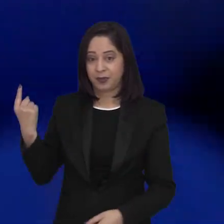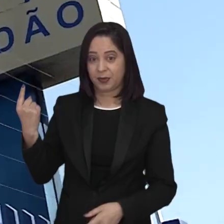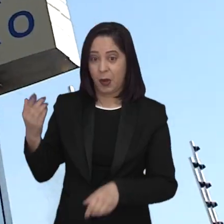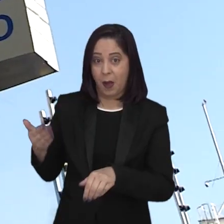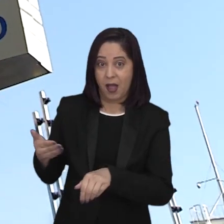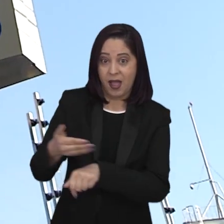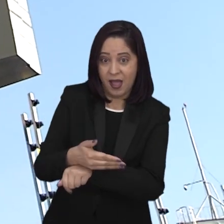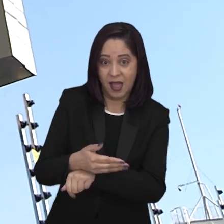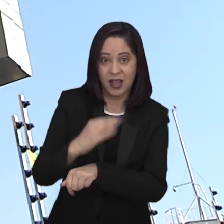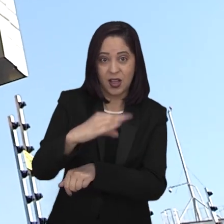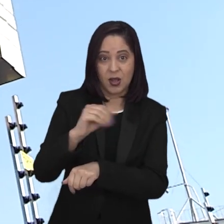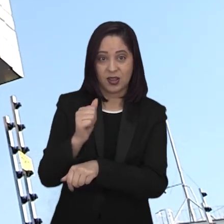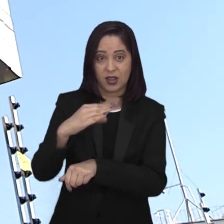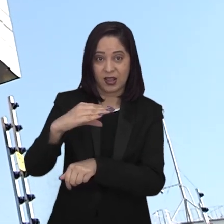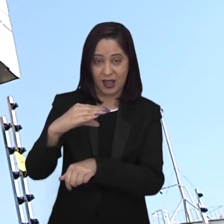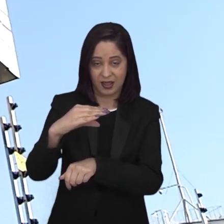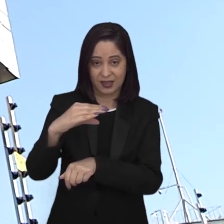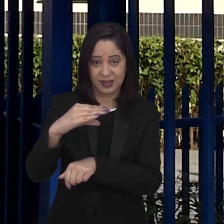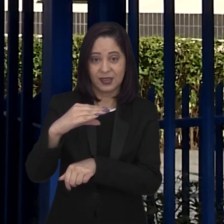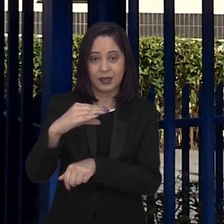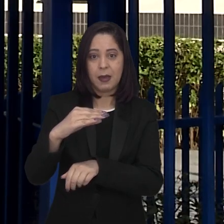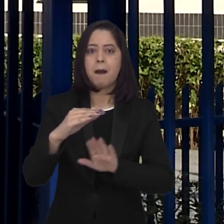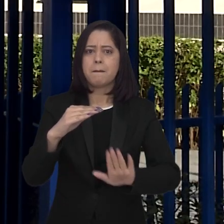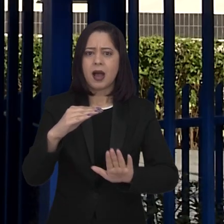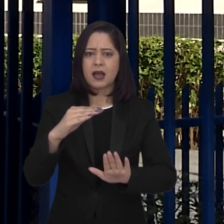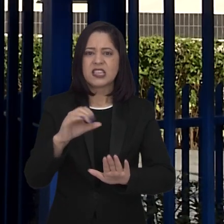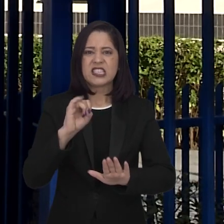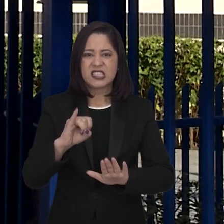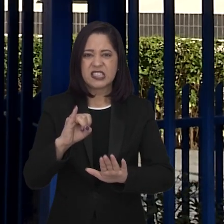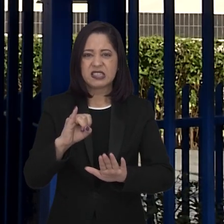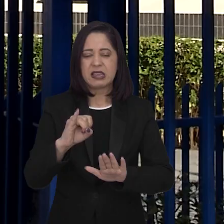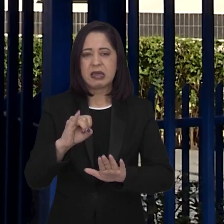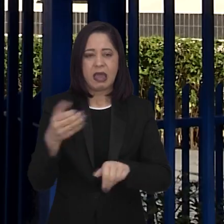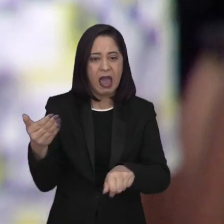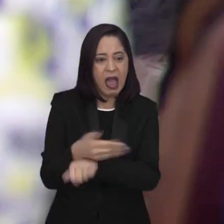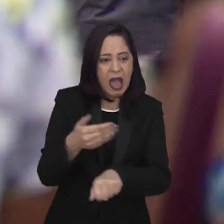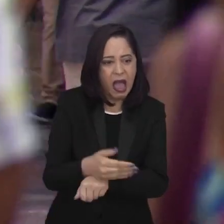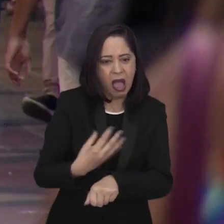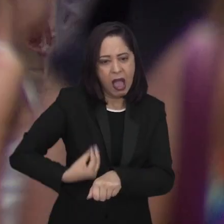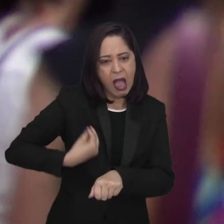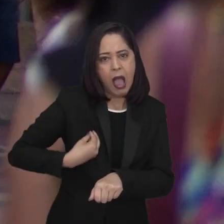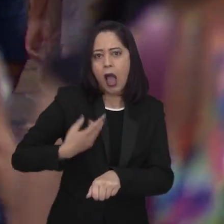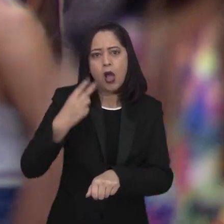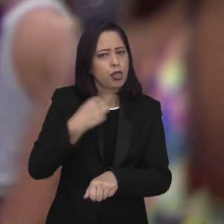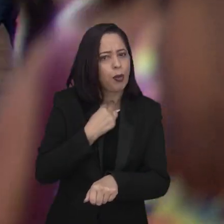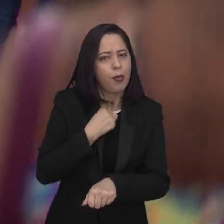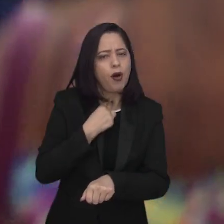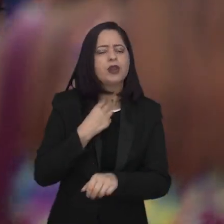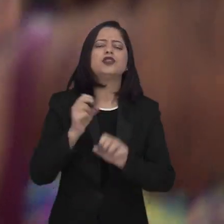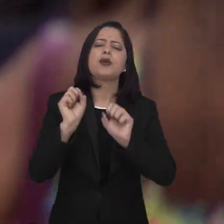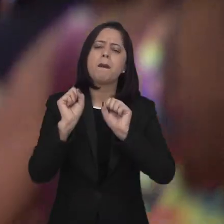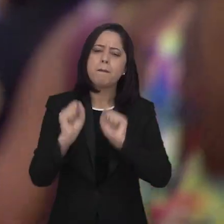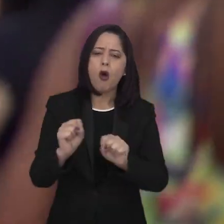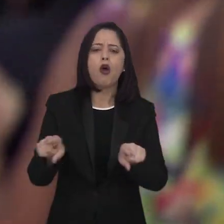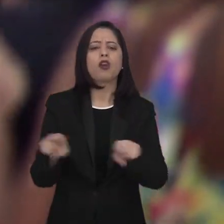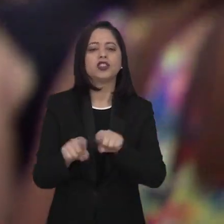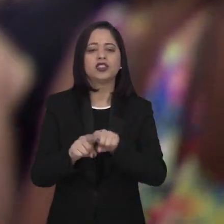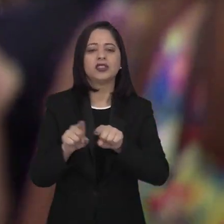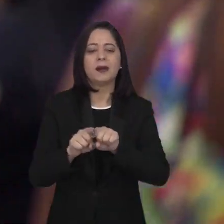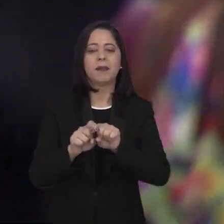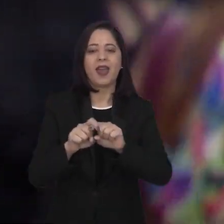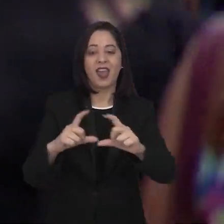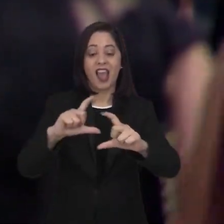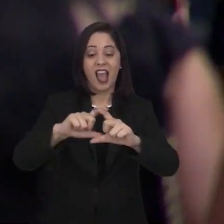vereadores. A entrada é feita pelo CAC, o Centro de Apoio ao Cidadão. Mas quem está distante da Câmara também